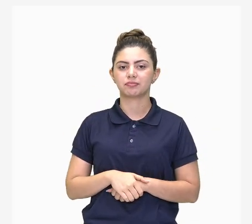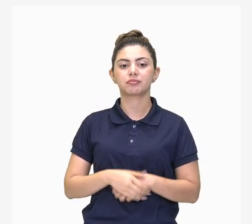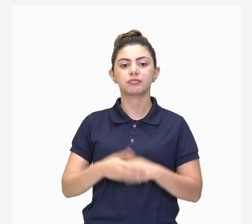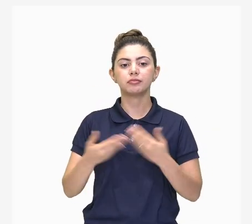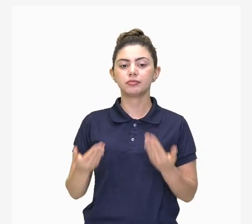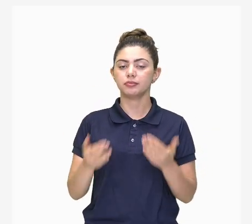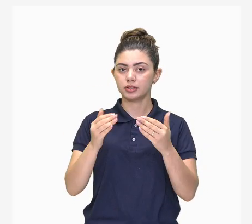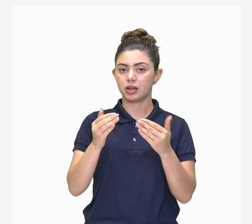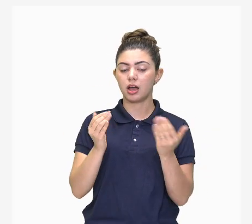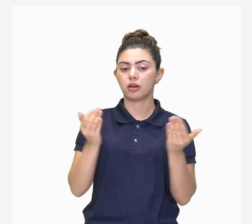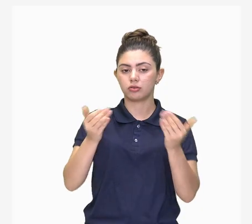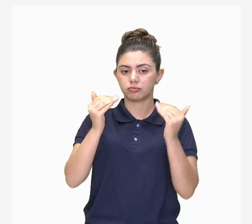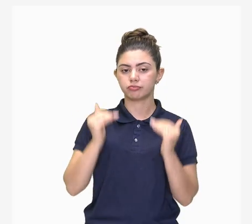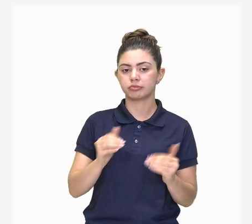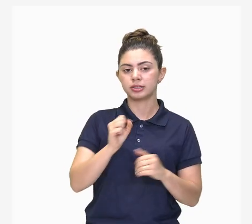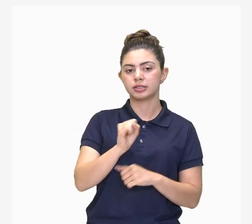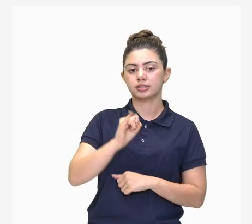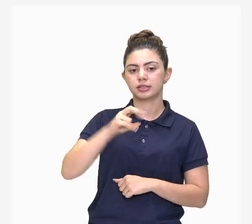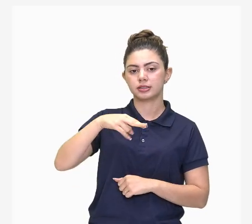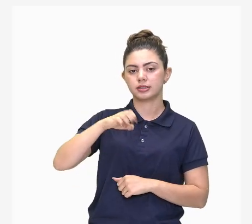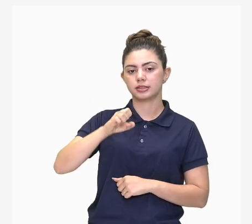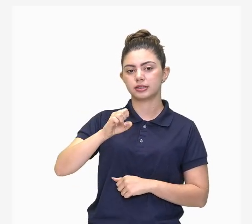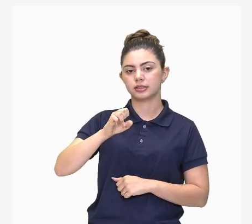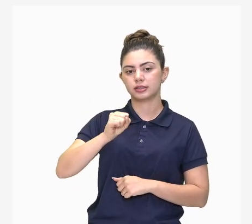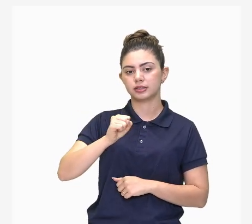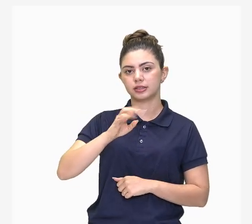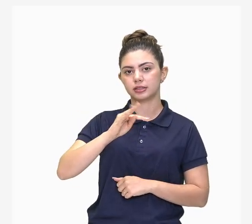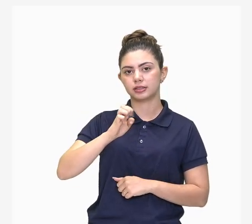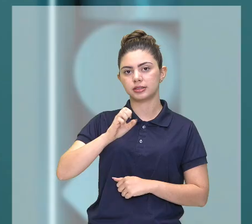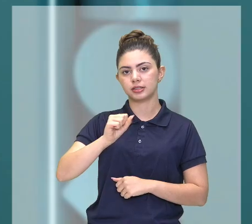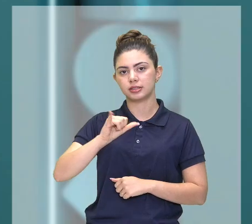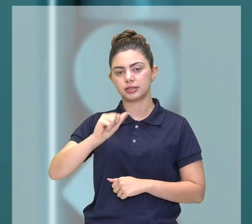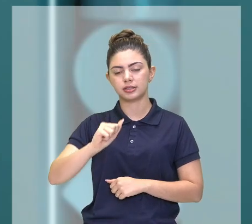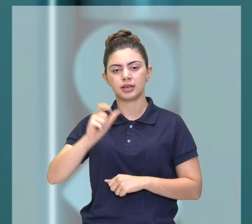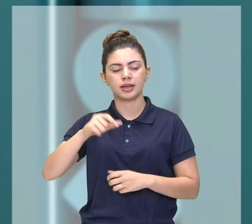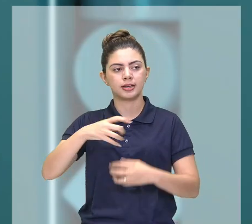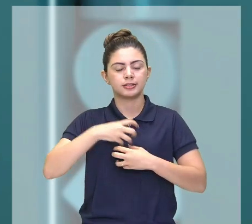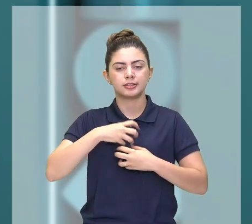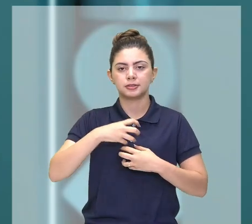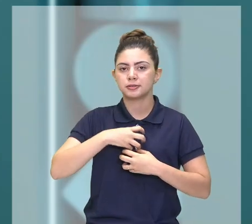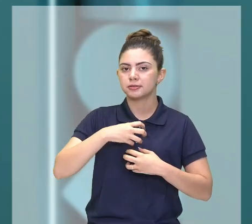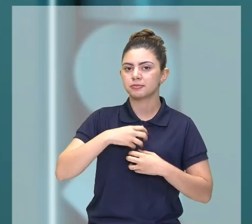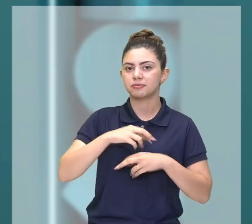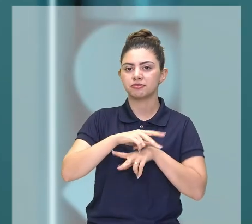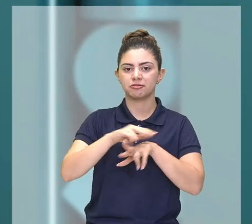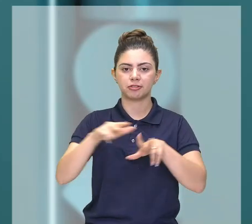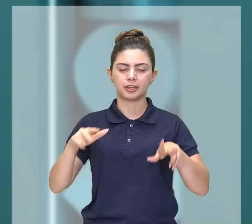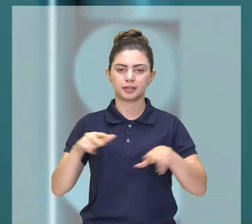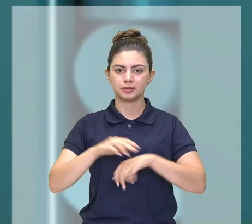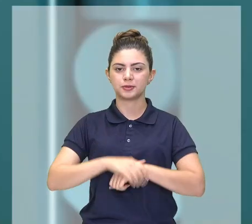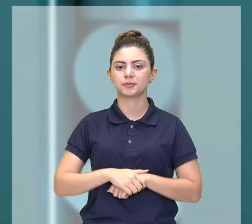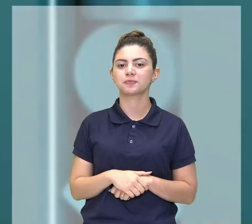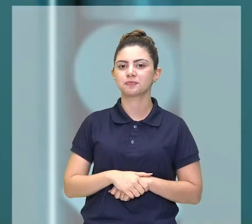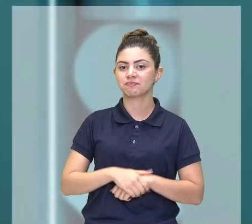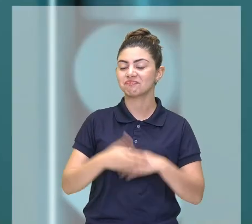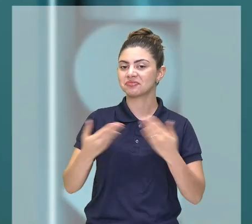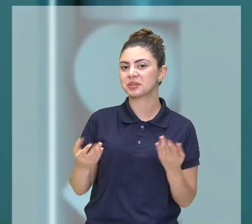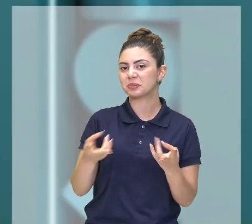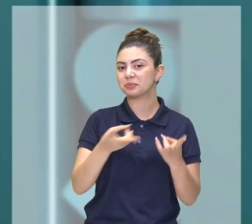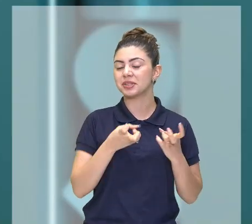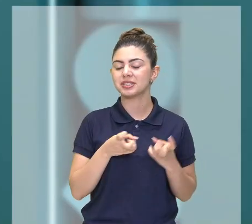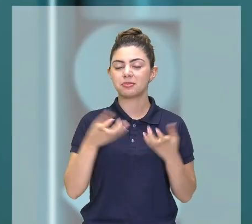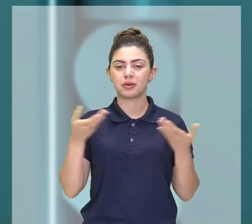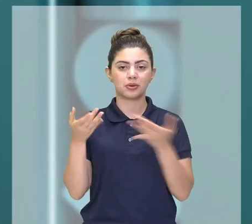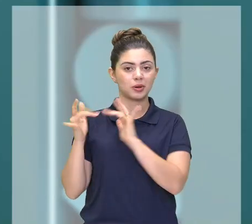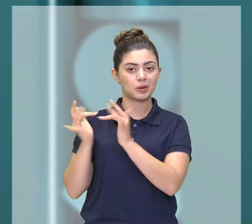E a sinestesia, ela mexe com as nossas sensações. Então, dentro desse